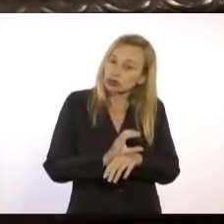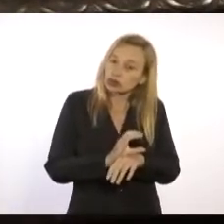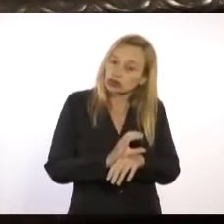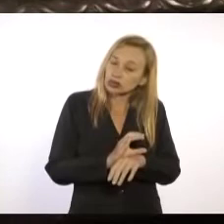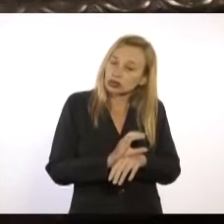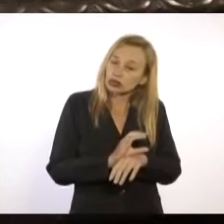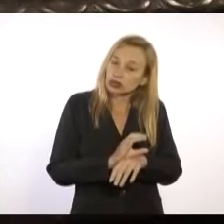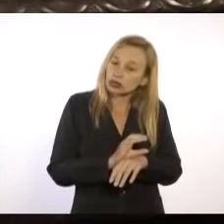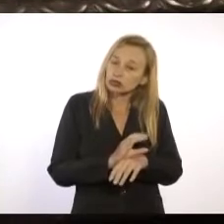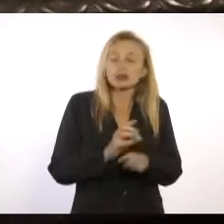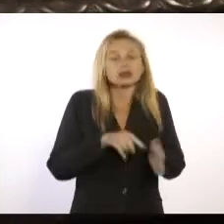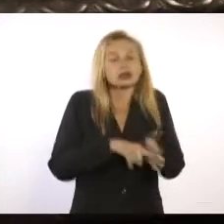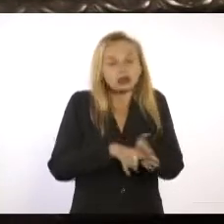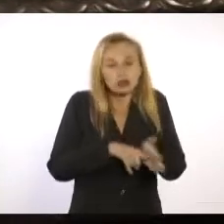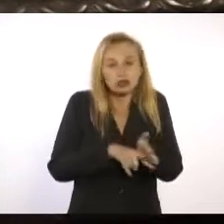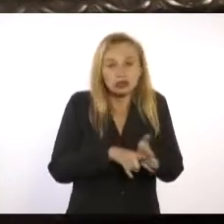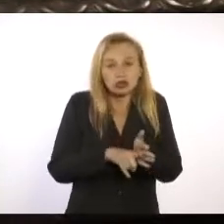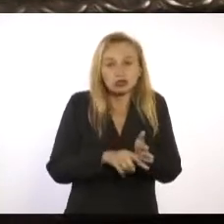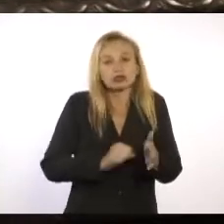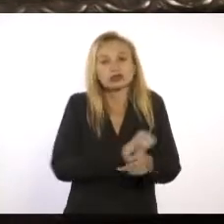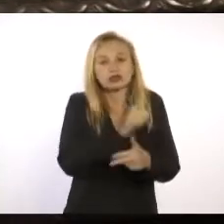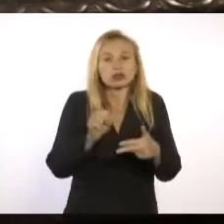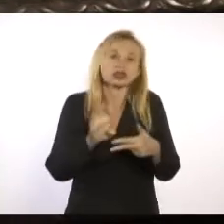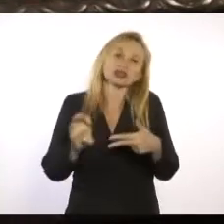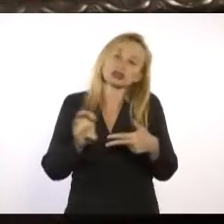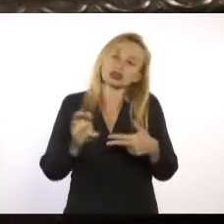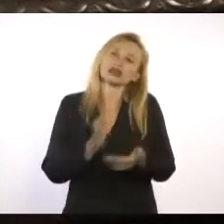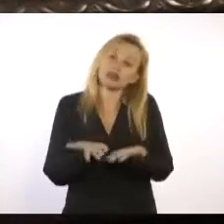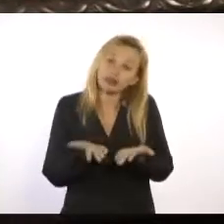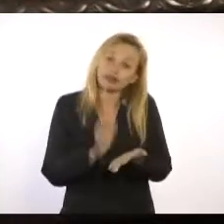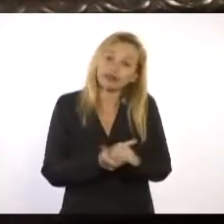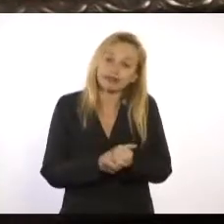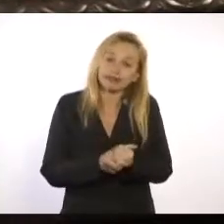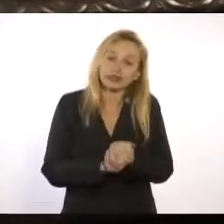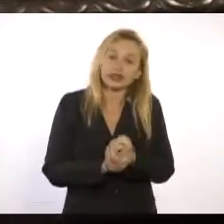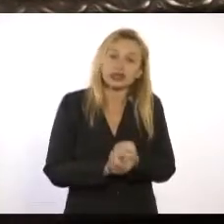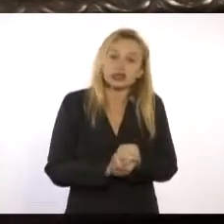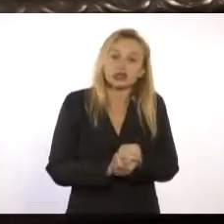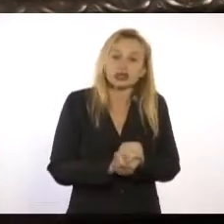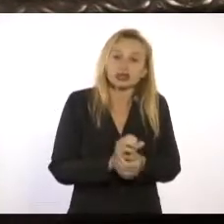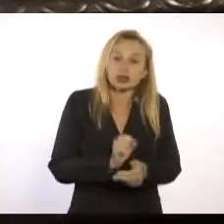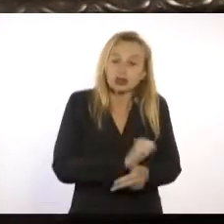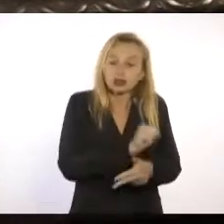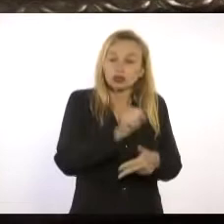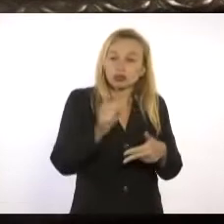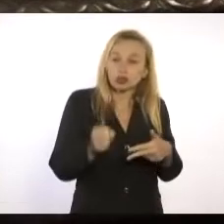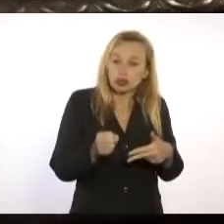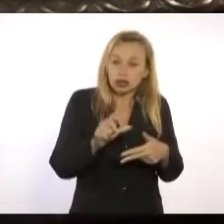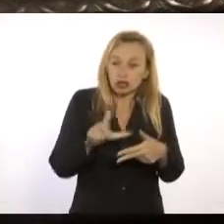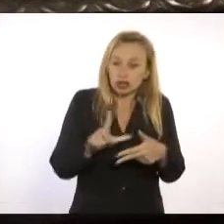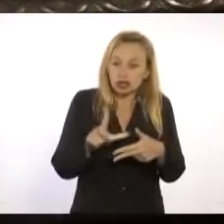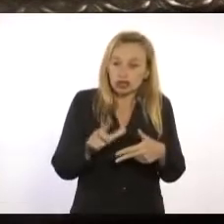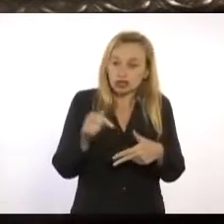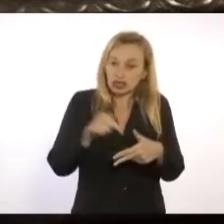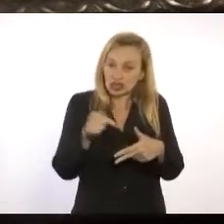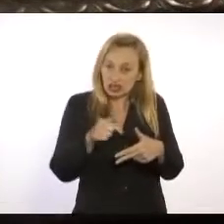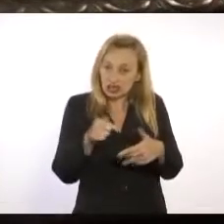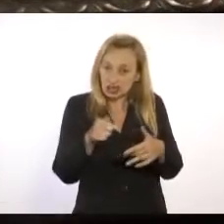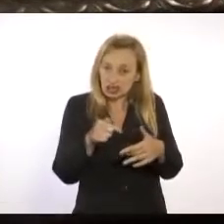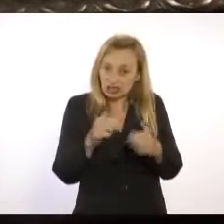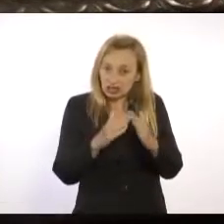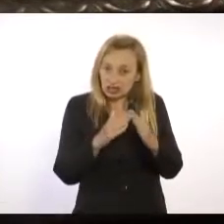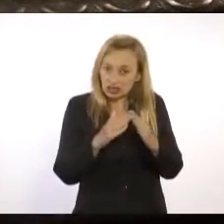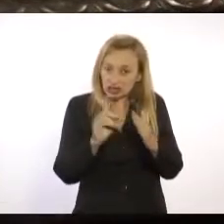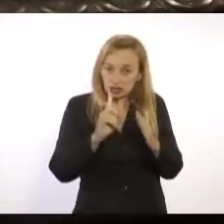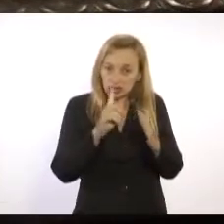colocados de fiscalização do Poder Executivo. Se os poderes dessa casa não forem respeitados, o governador